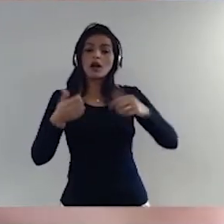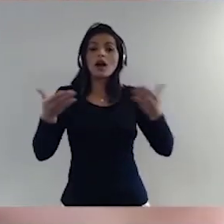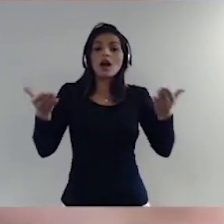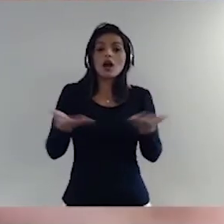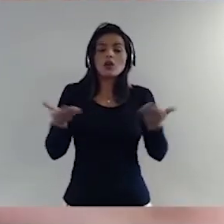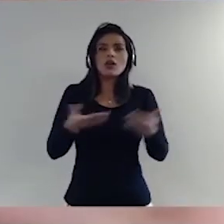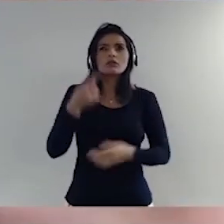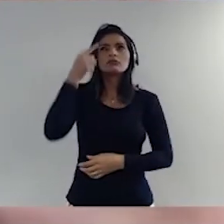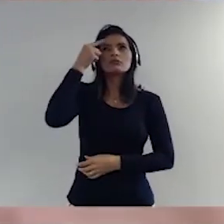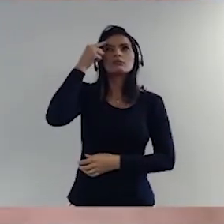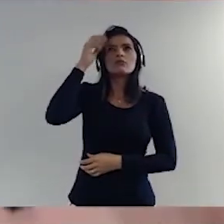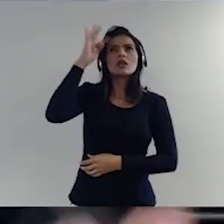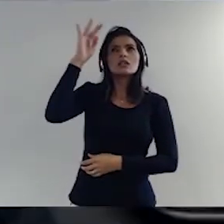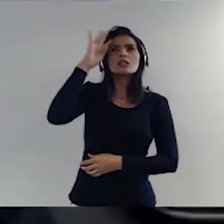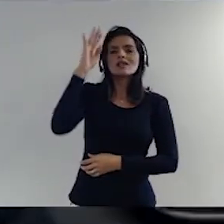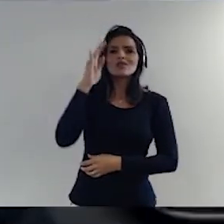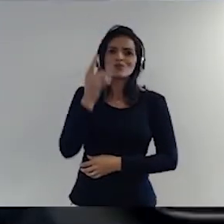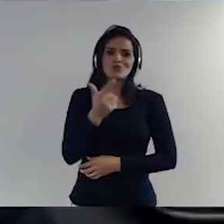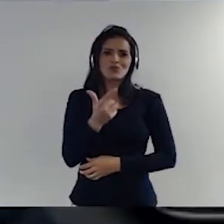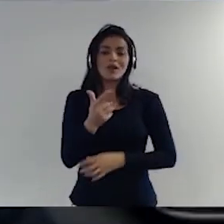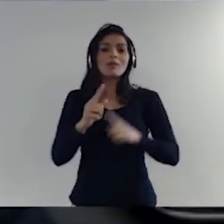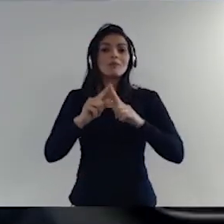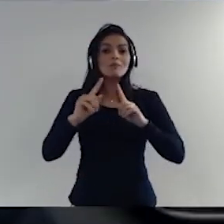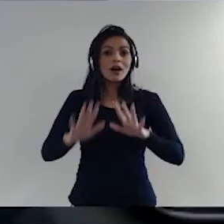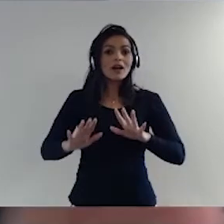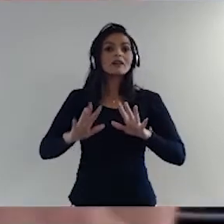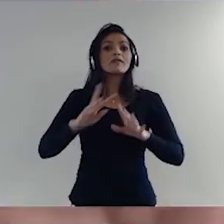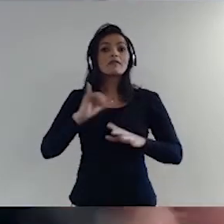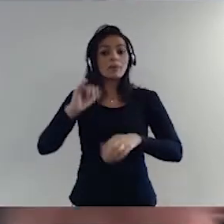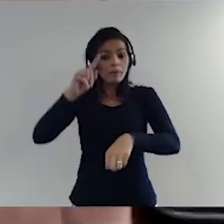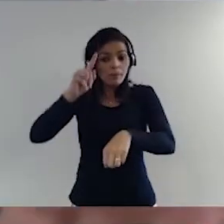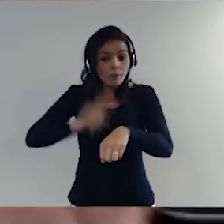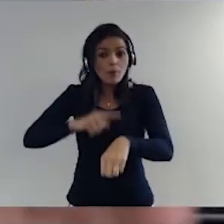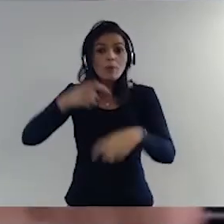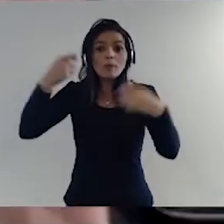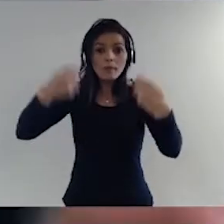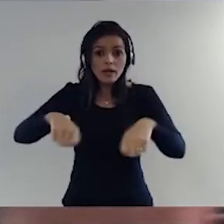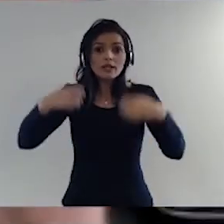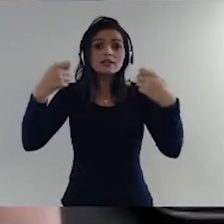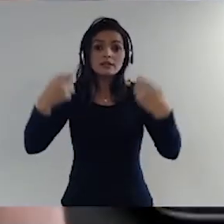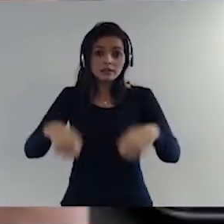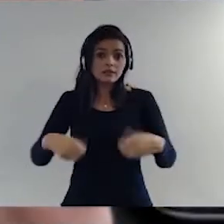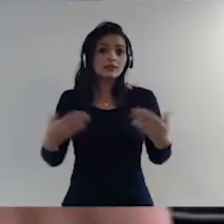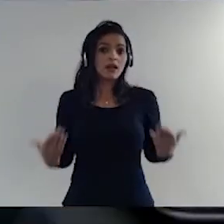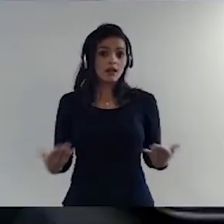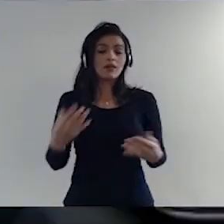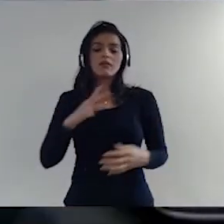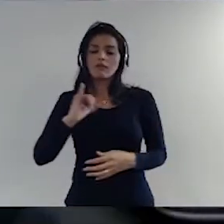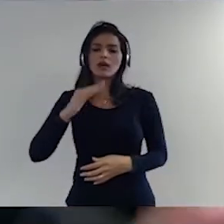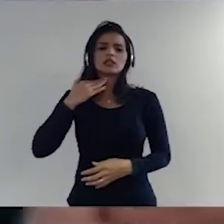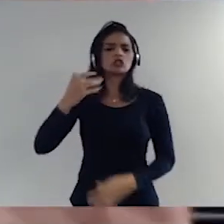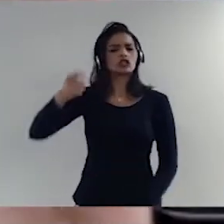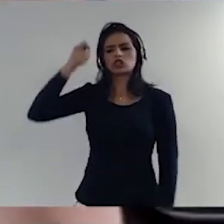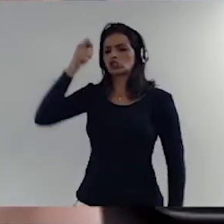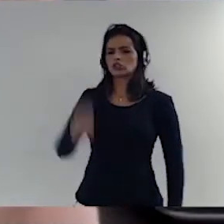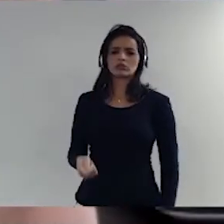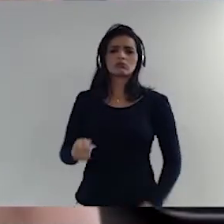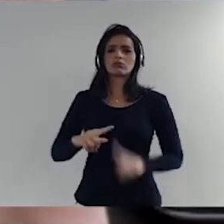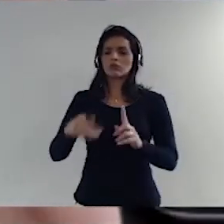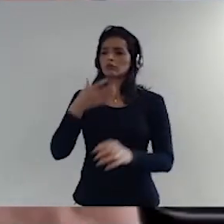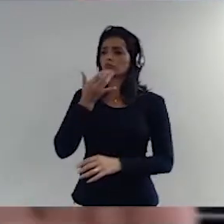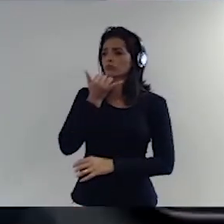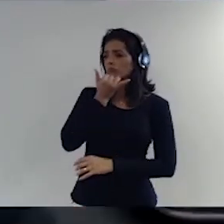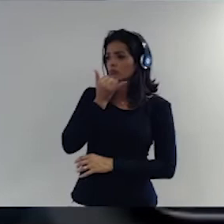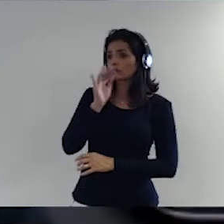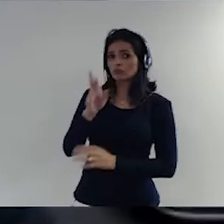estejamos pensando, mas não tardará o tempo em que muitas impugnações surgirão no ambiente de